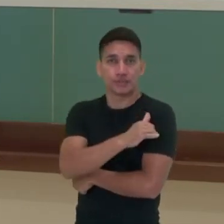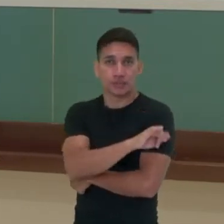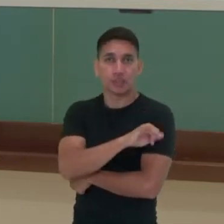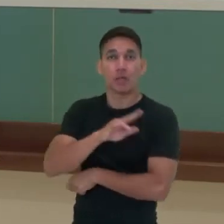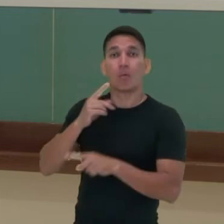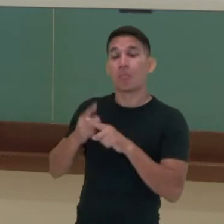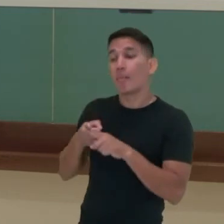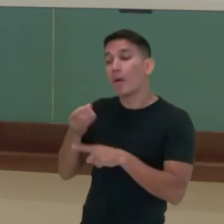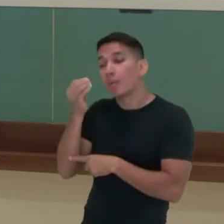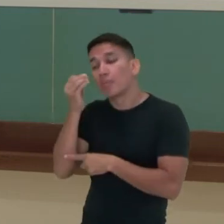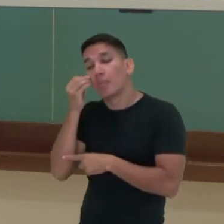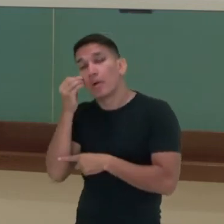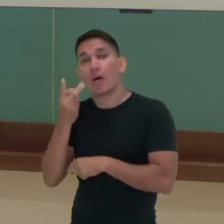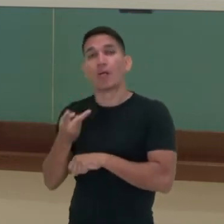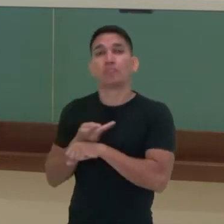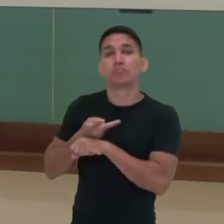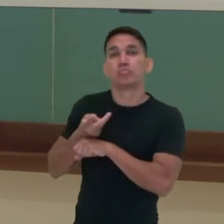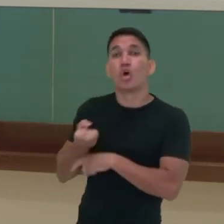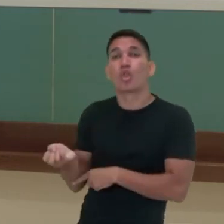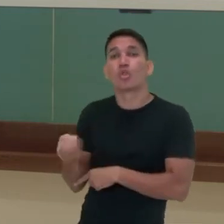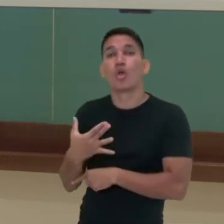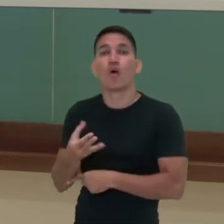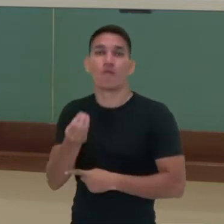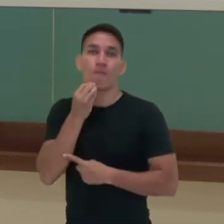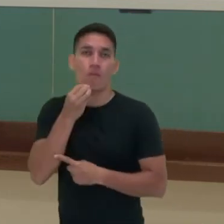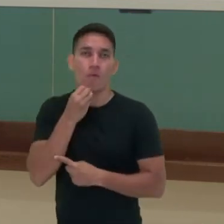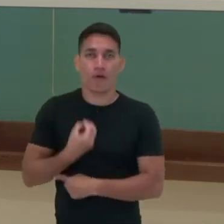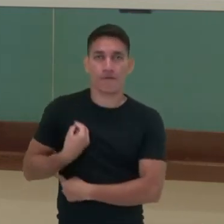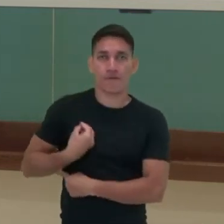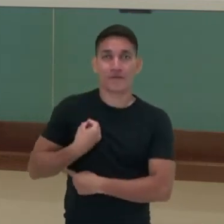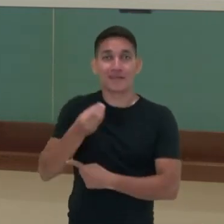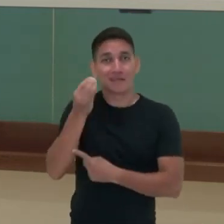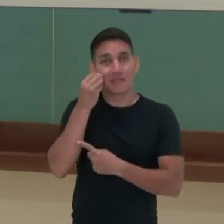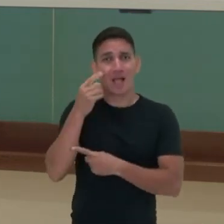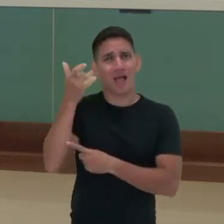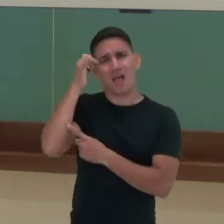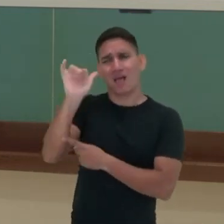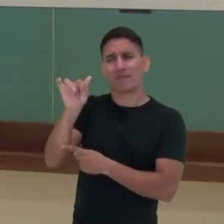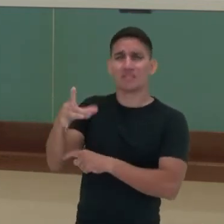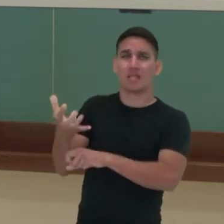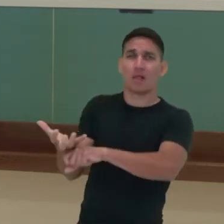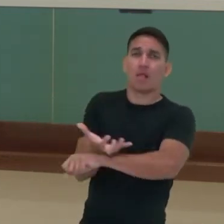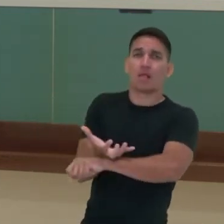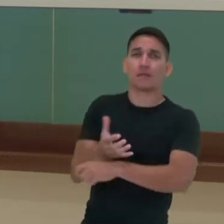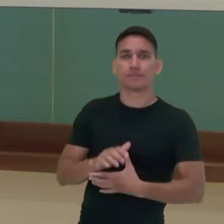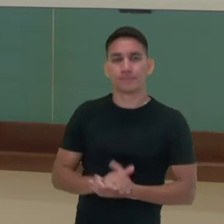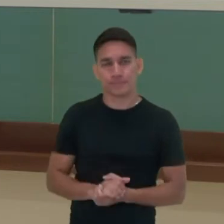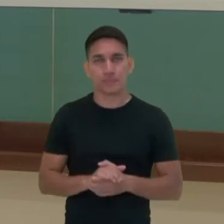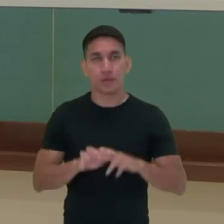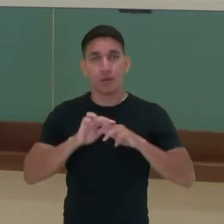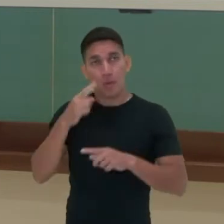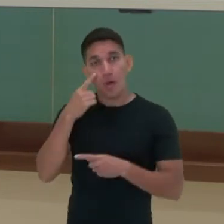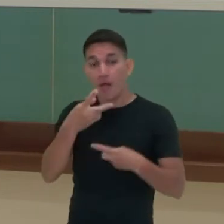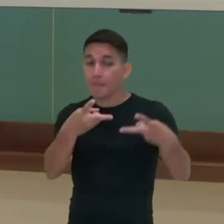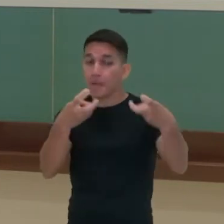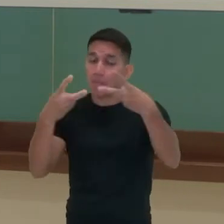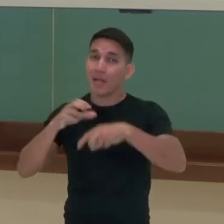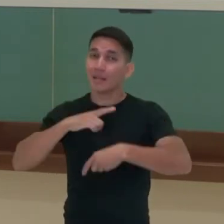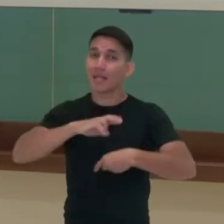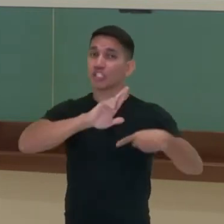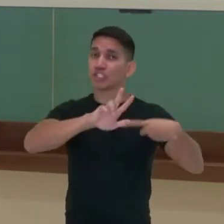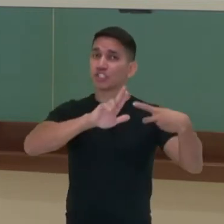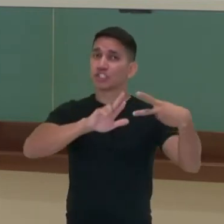oportunidades de vida, fugindo da seca do Sertão. Muito bem. Então nós iremos então ver que existem tipos diferentes